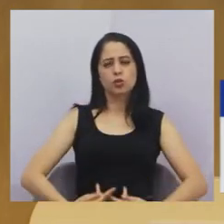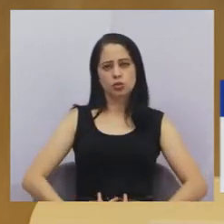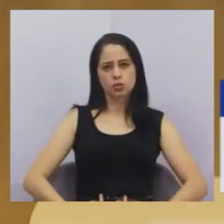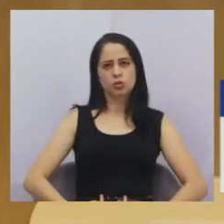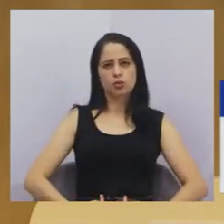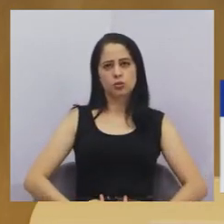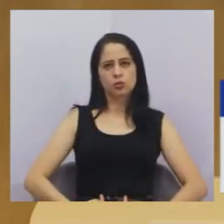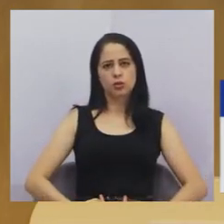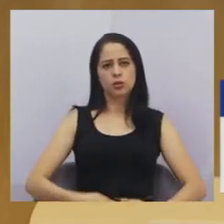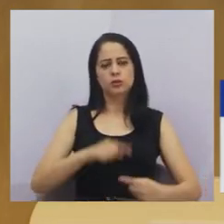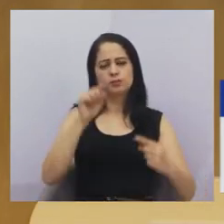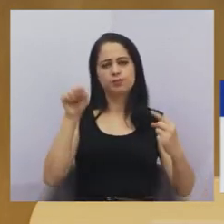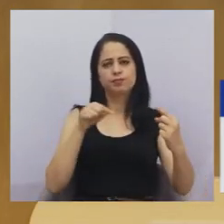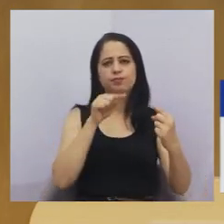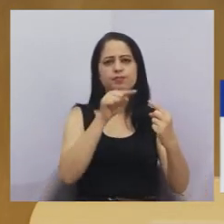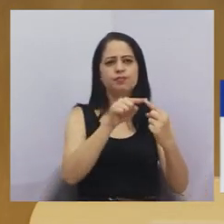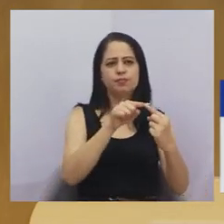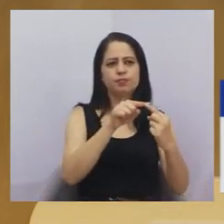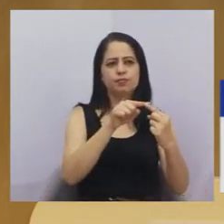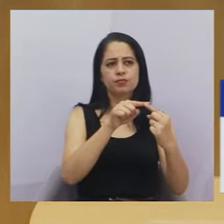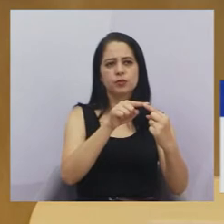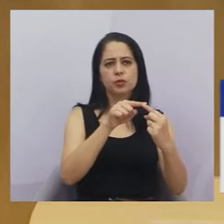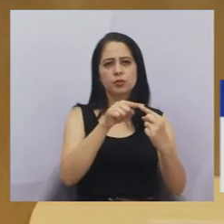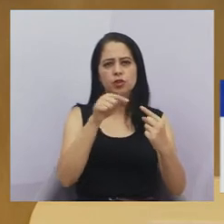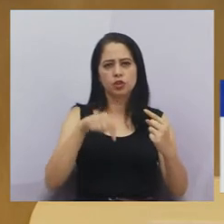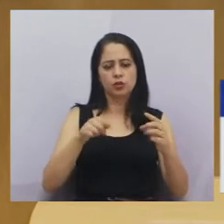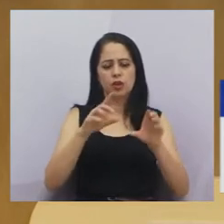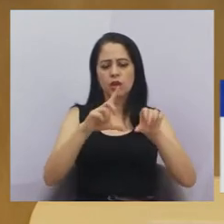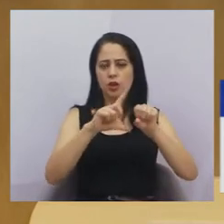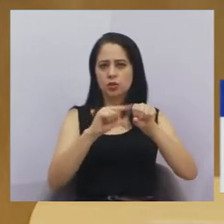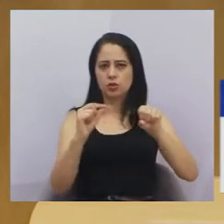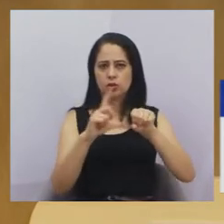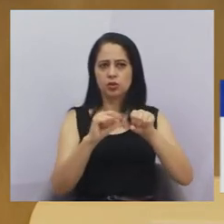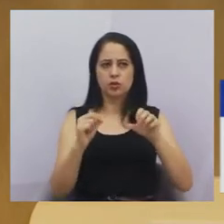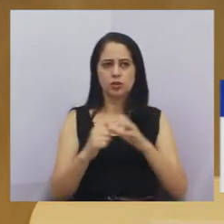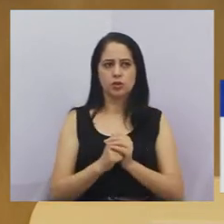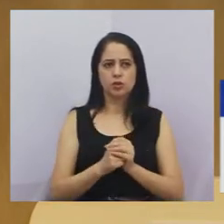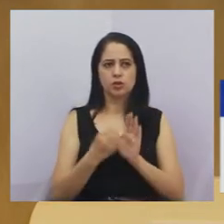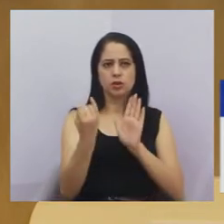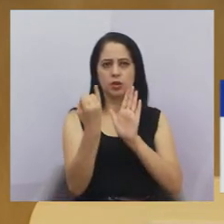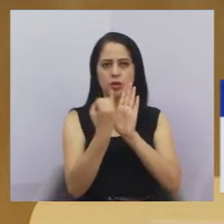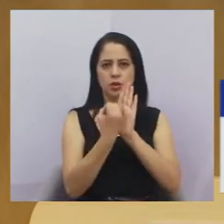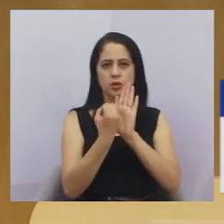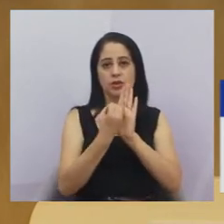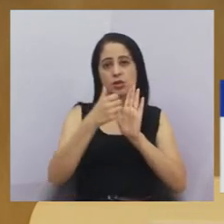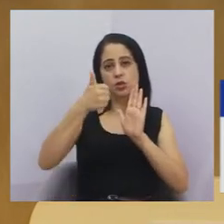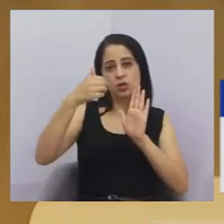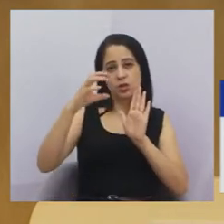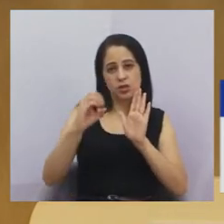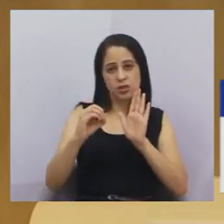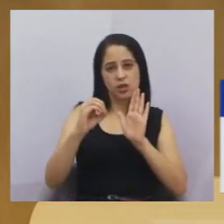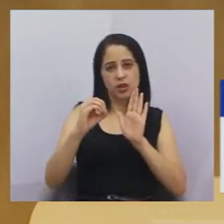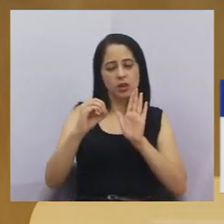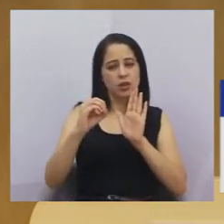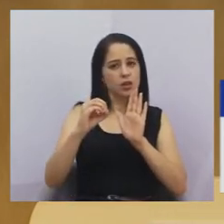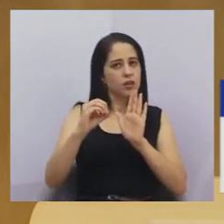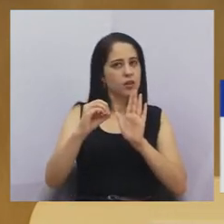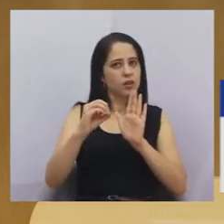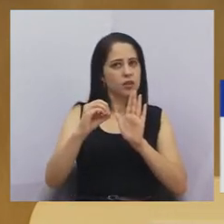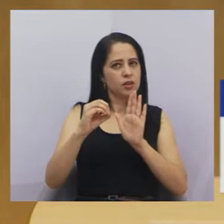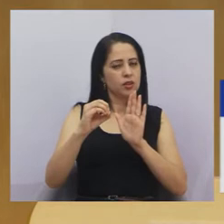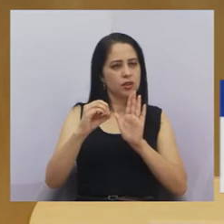dos objetivos estabelecidos nesse artigo. Inciso 10º, desempenhar todas as